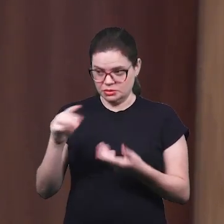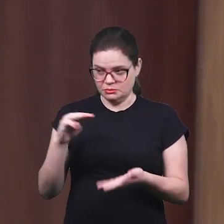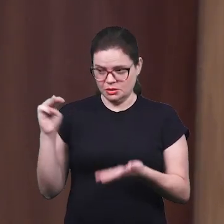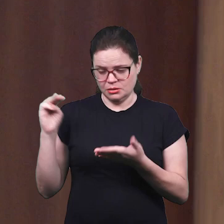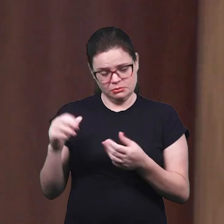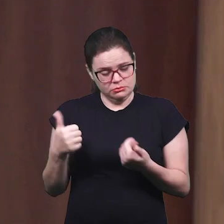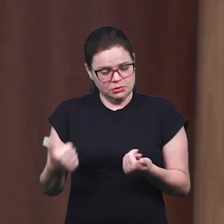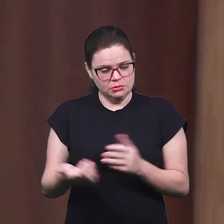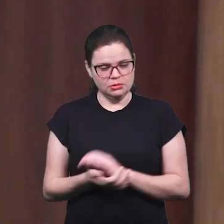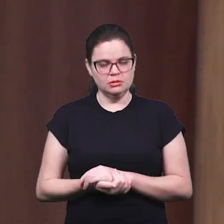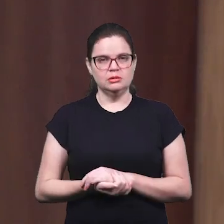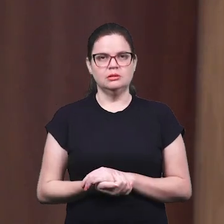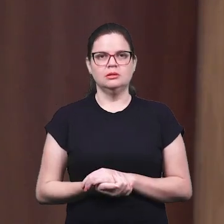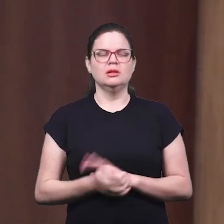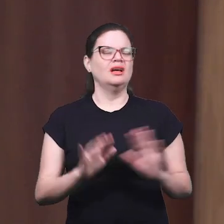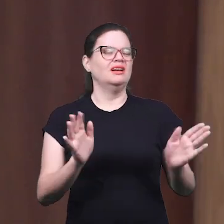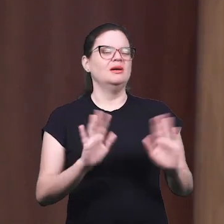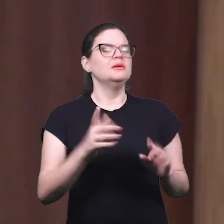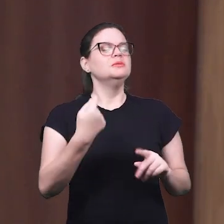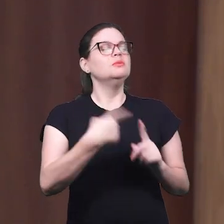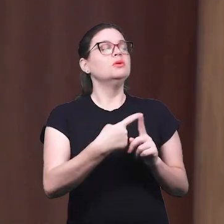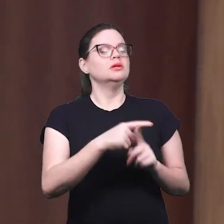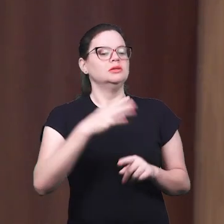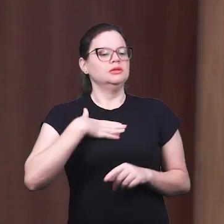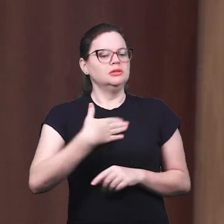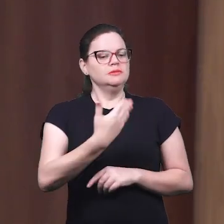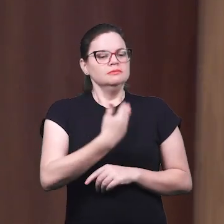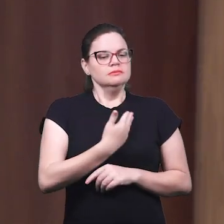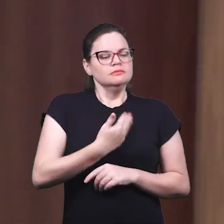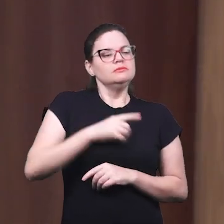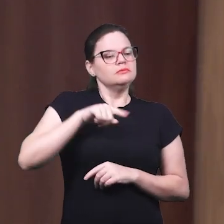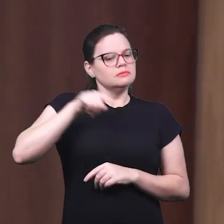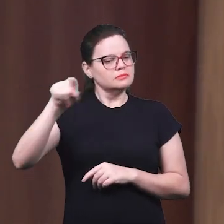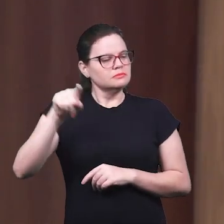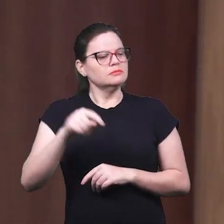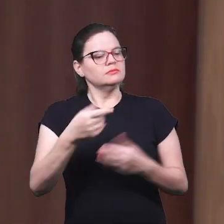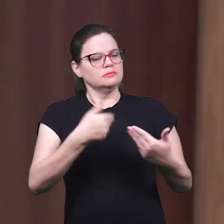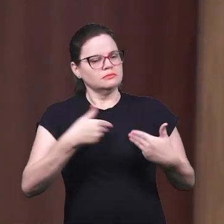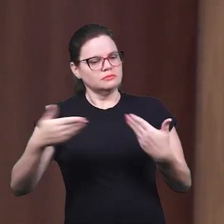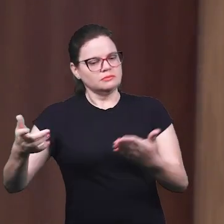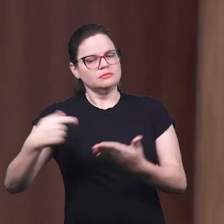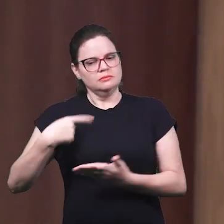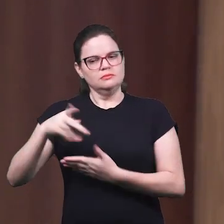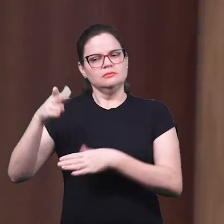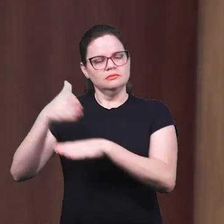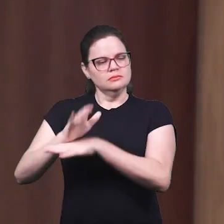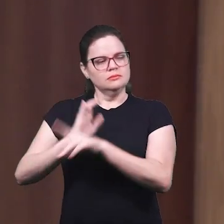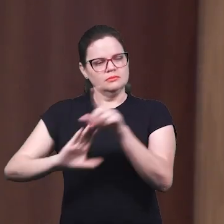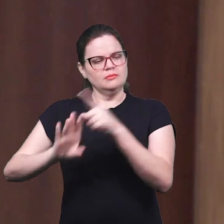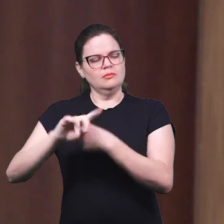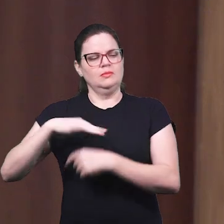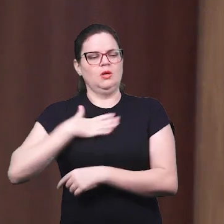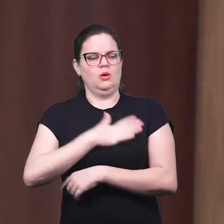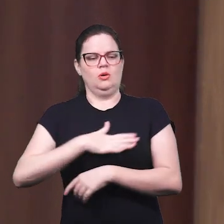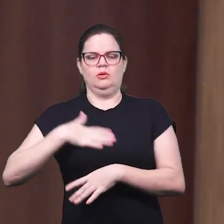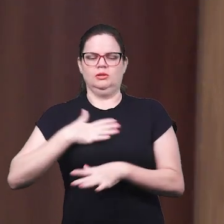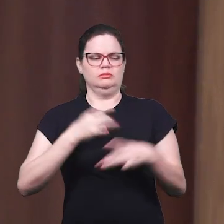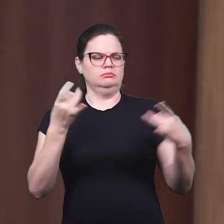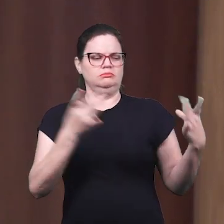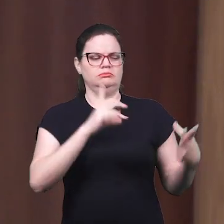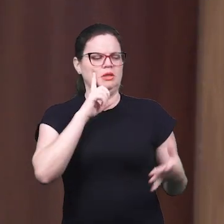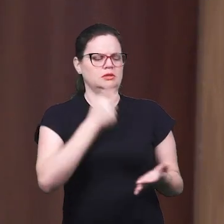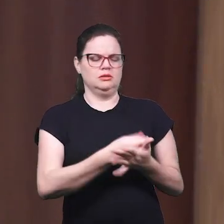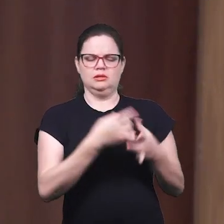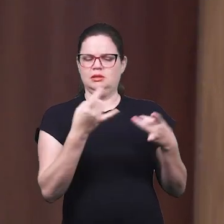maranata. Não, é porque tem uns amigos que estão lá, os pais levaram, e eu estive lá e gostei muito da